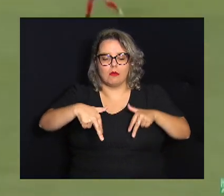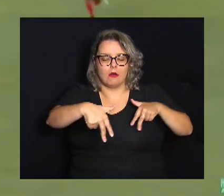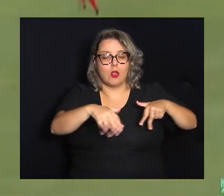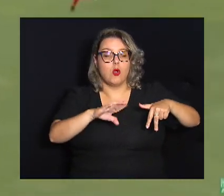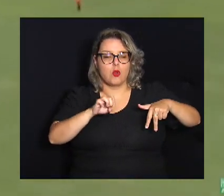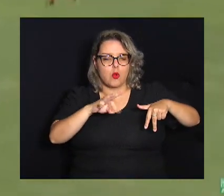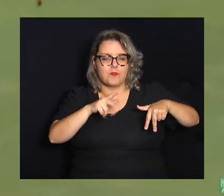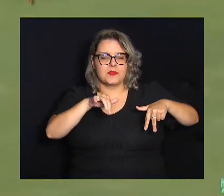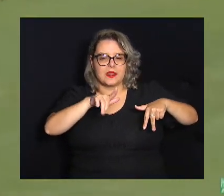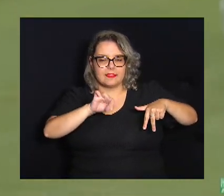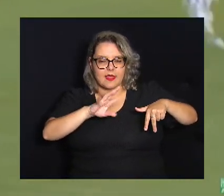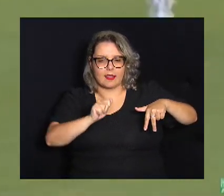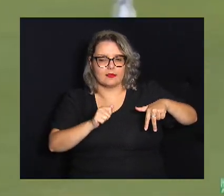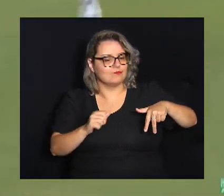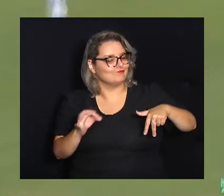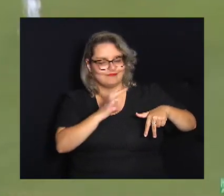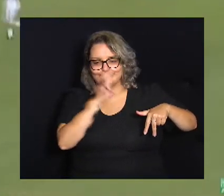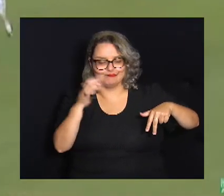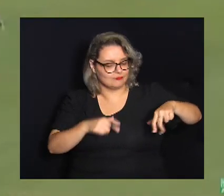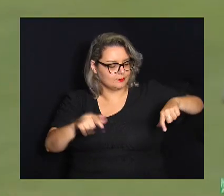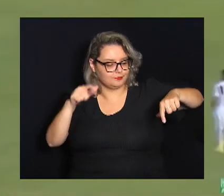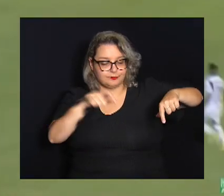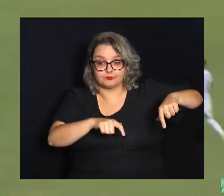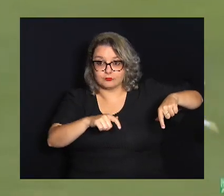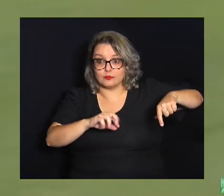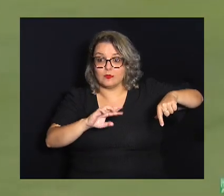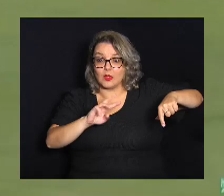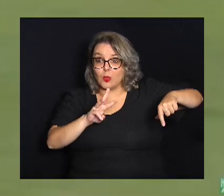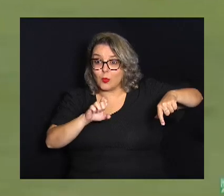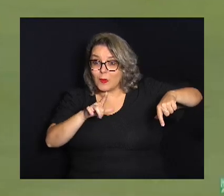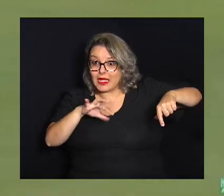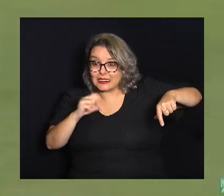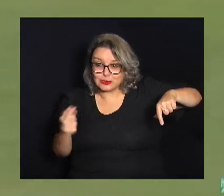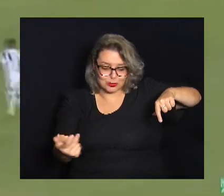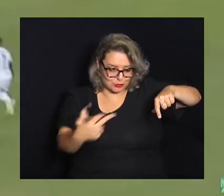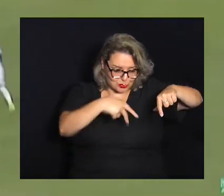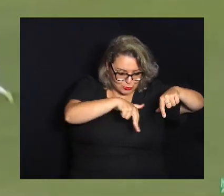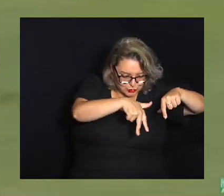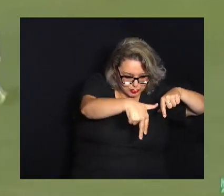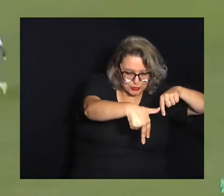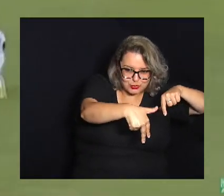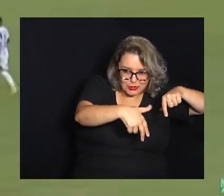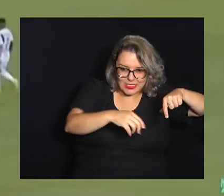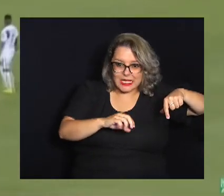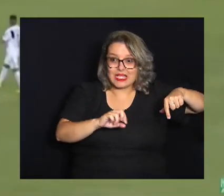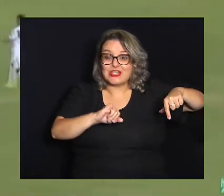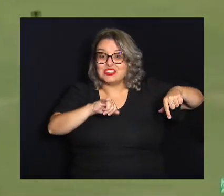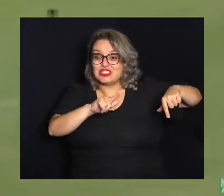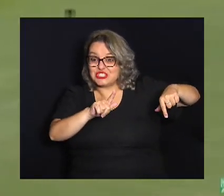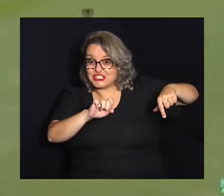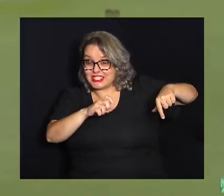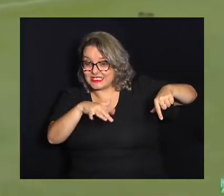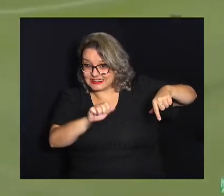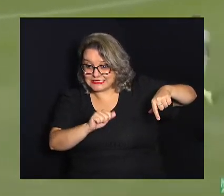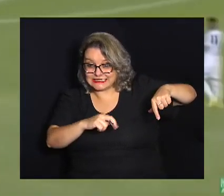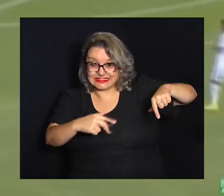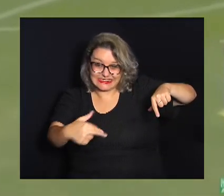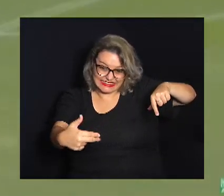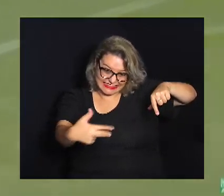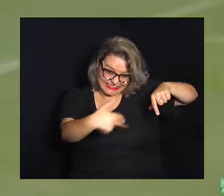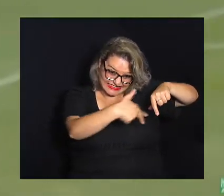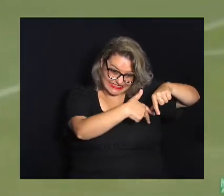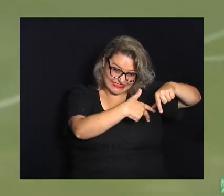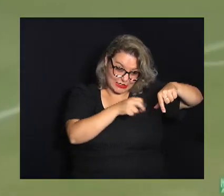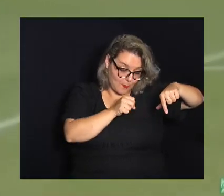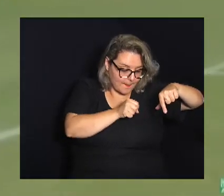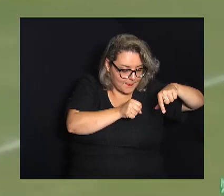e foi fatal. Wellington escapou pela direita e cruzou o rasteiro. E Jean Lucas, na segunda trave, mandou para o